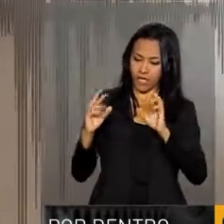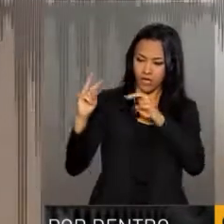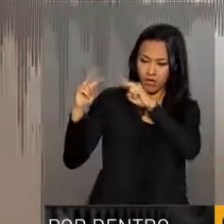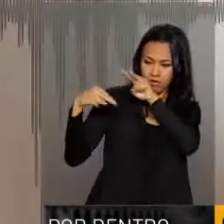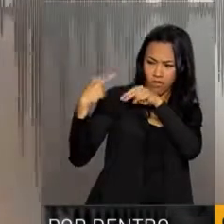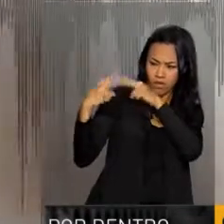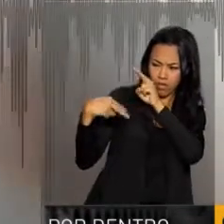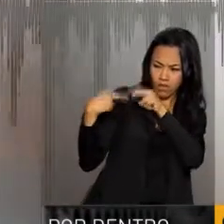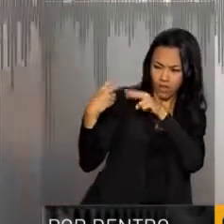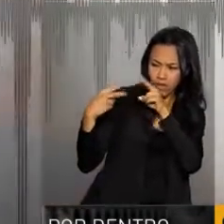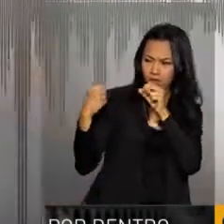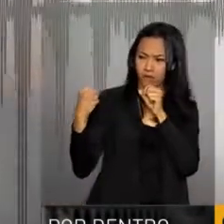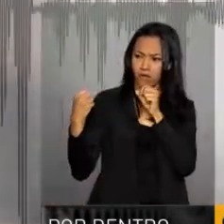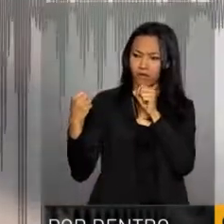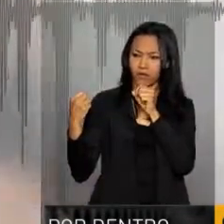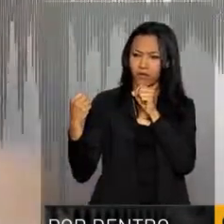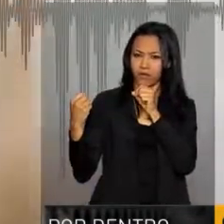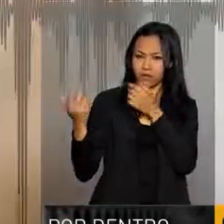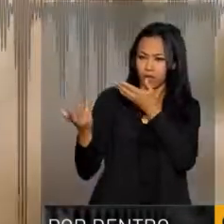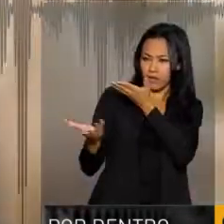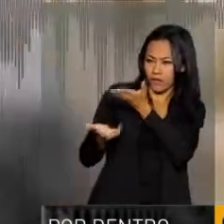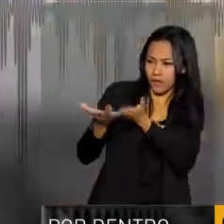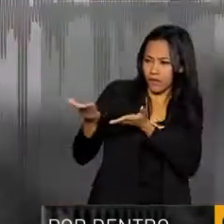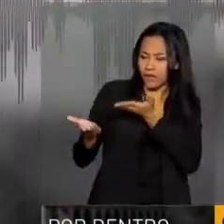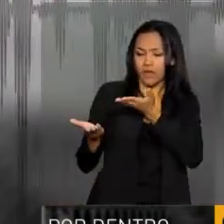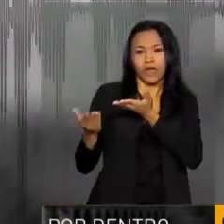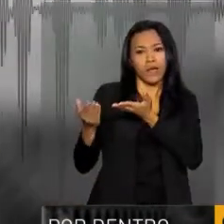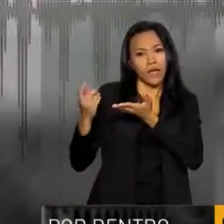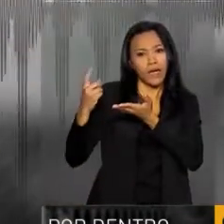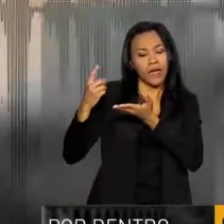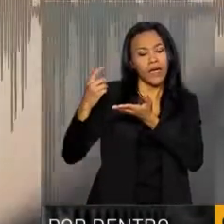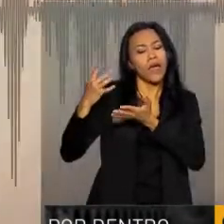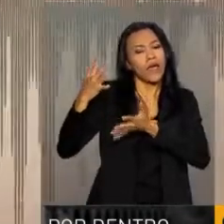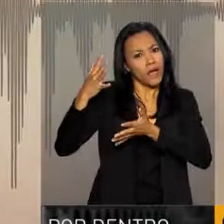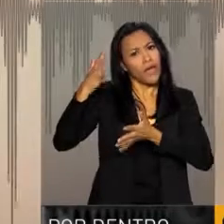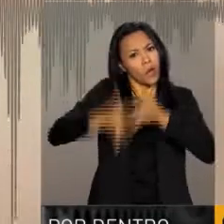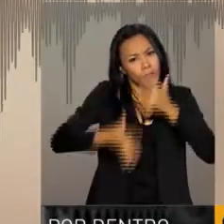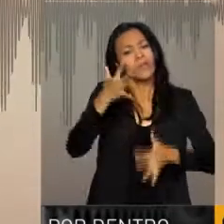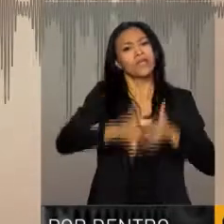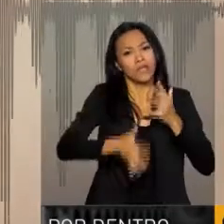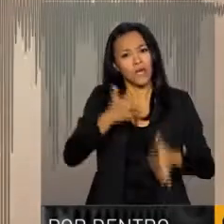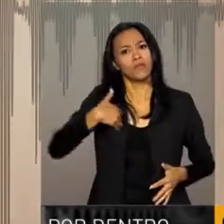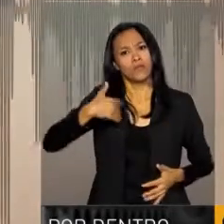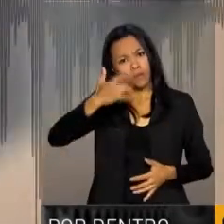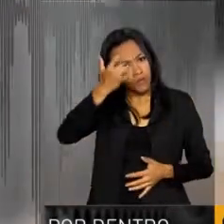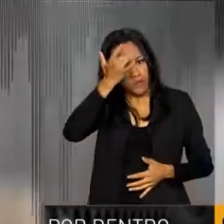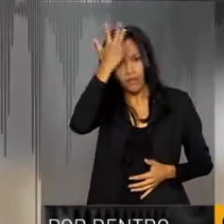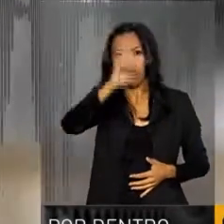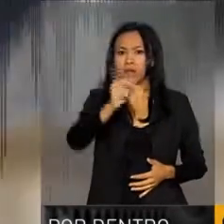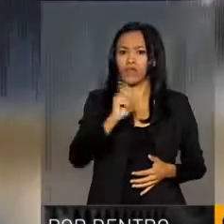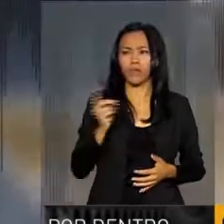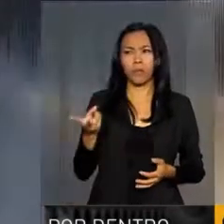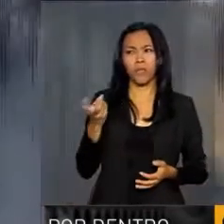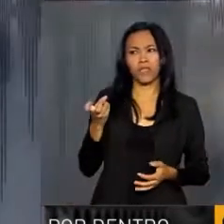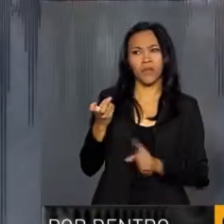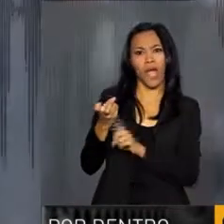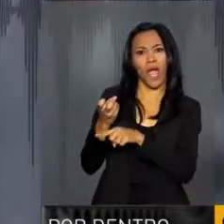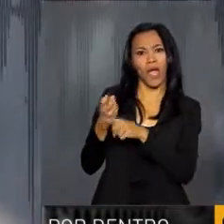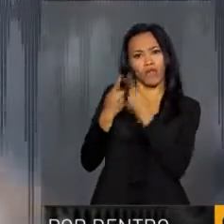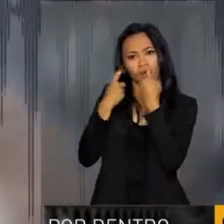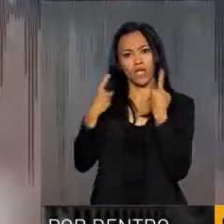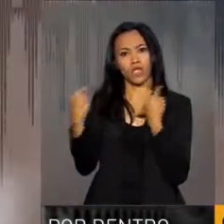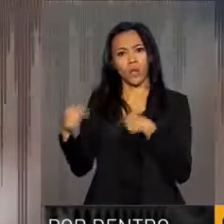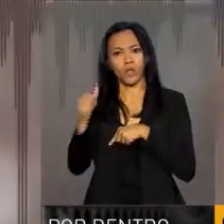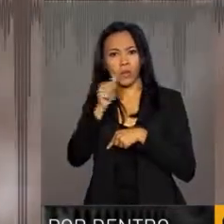ele é muito complexo com limite bastante variável e isso pode trazer no seu gosto por exemplo uma dificuldade de relacionamento